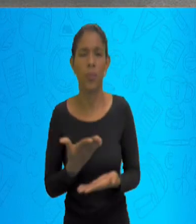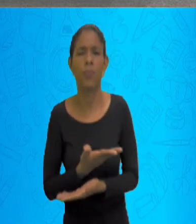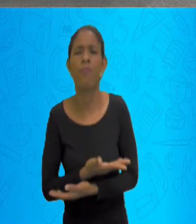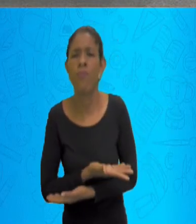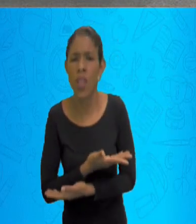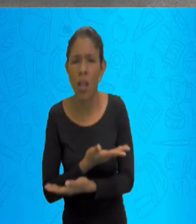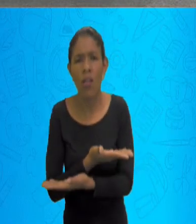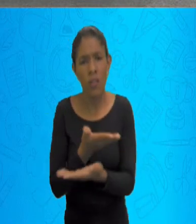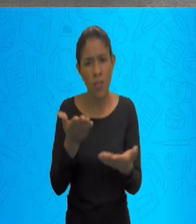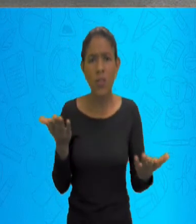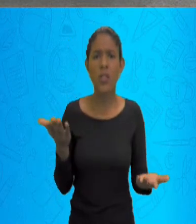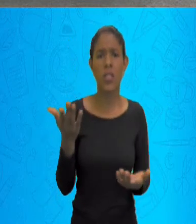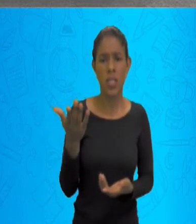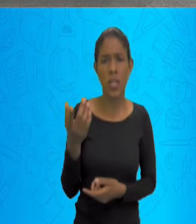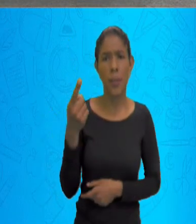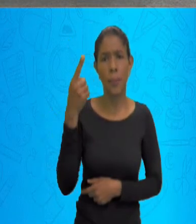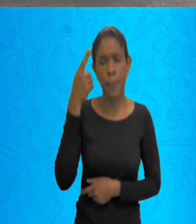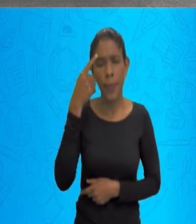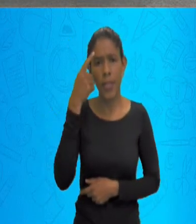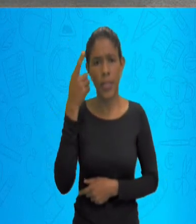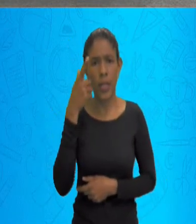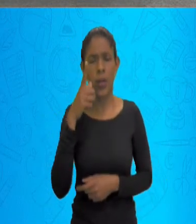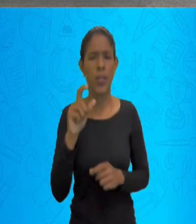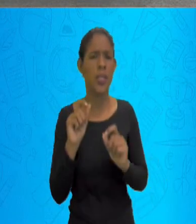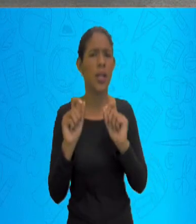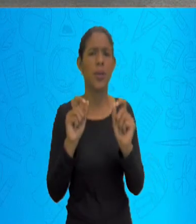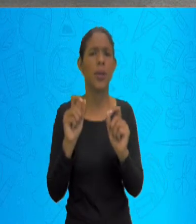que seja endotermo?